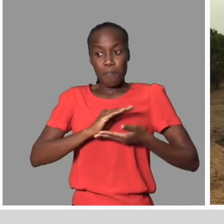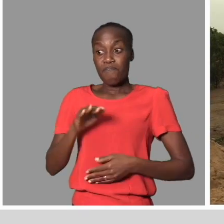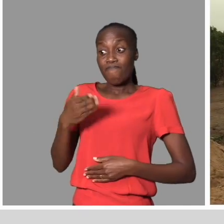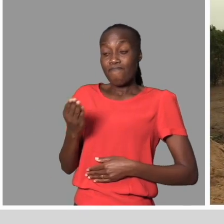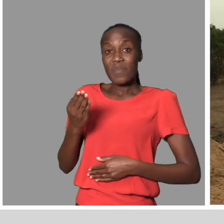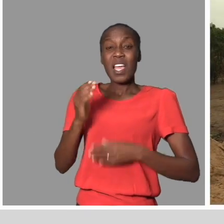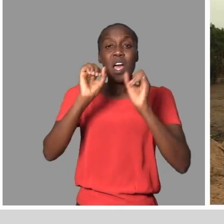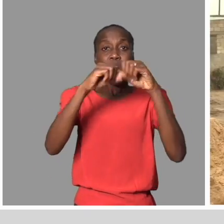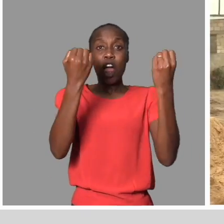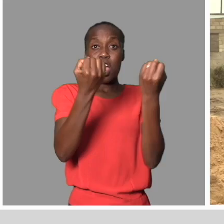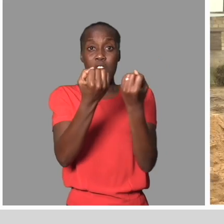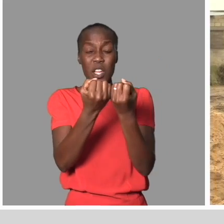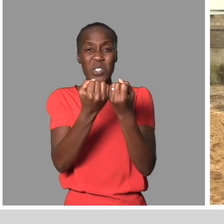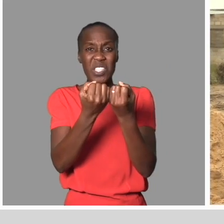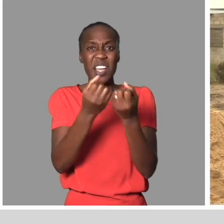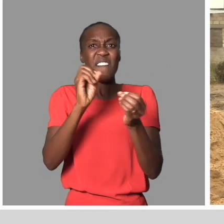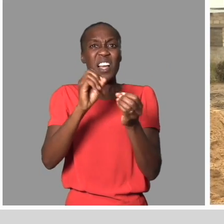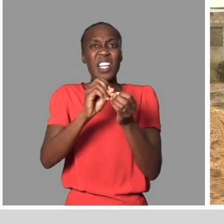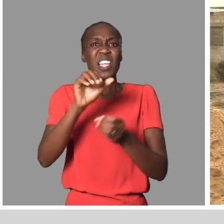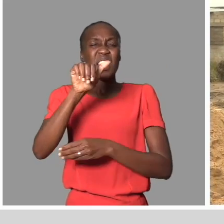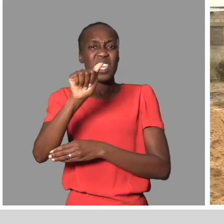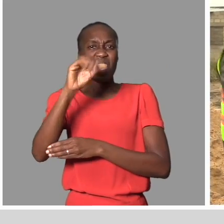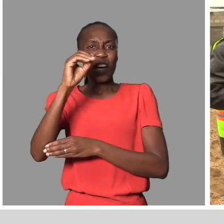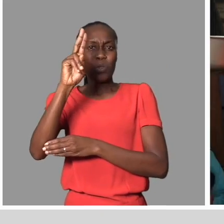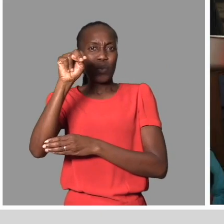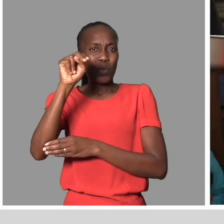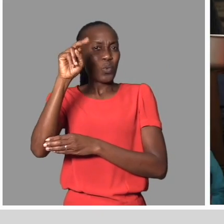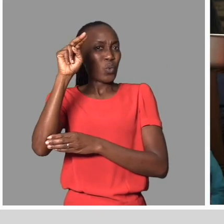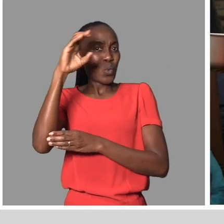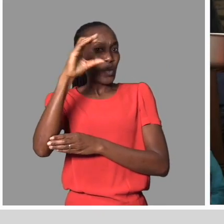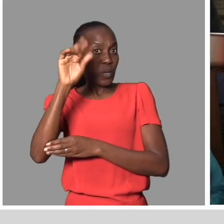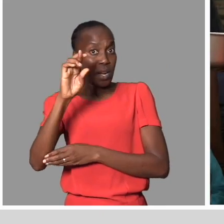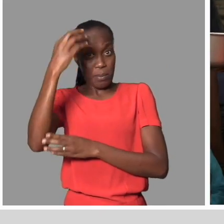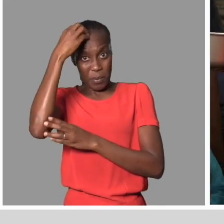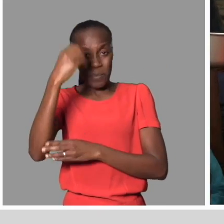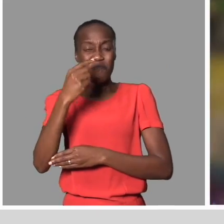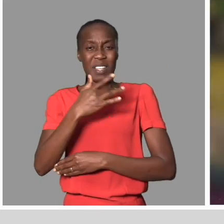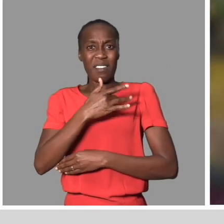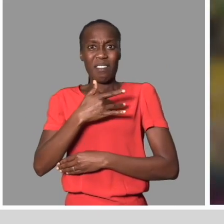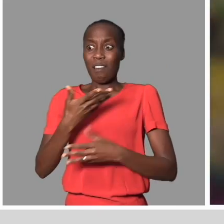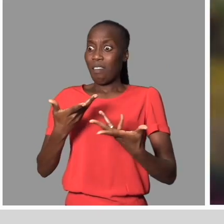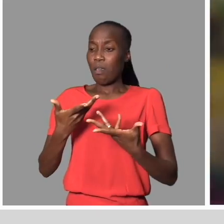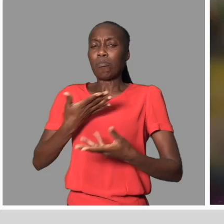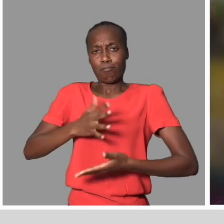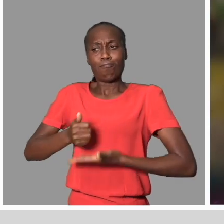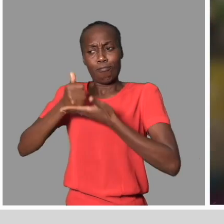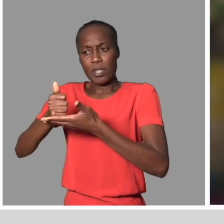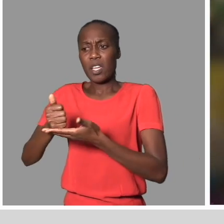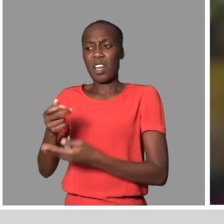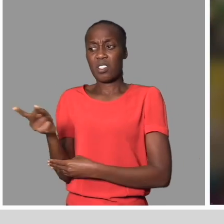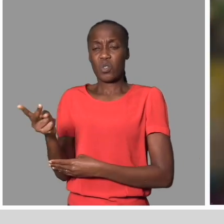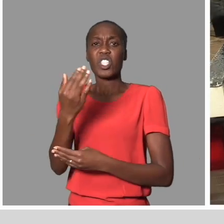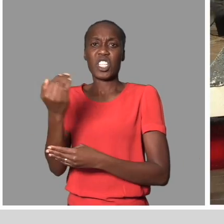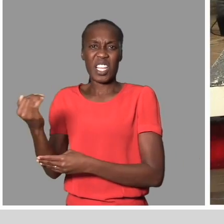Terminal de Açúcar de Maputo ficou sensibilizada e, no âmbito de responsabilidade social, apoiou os